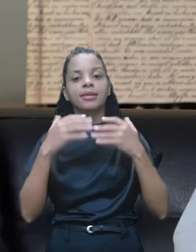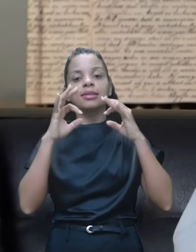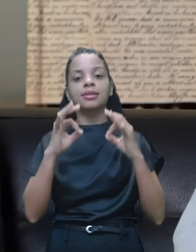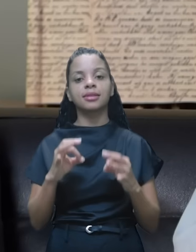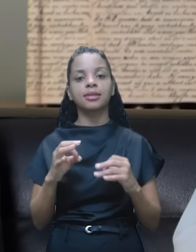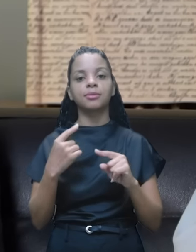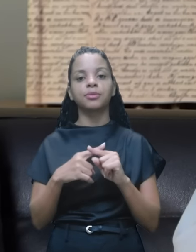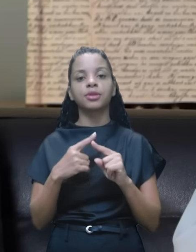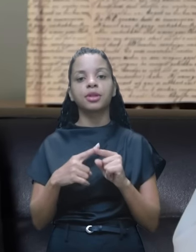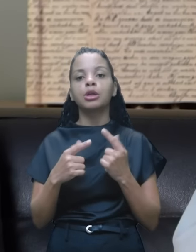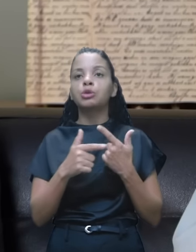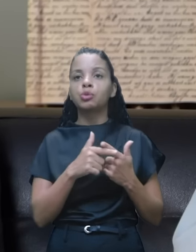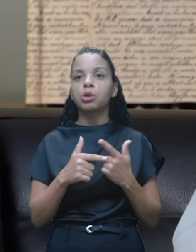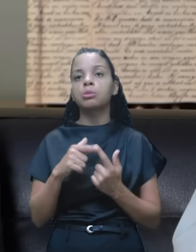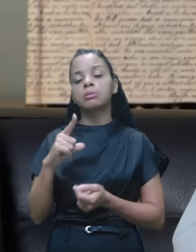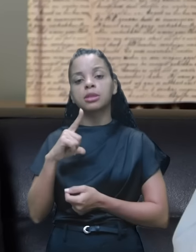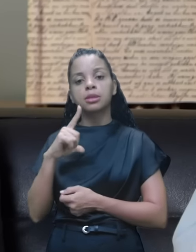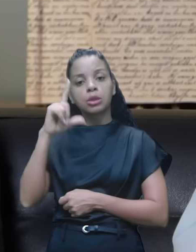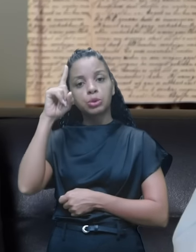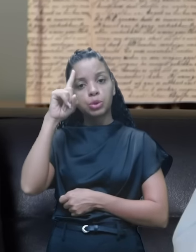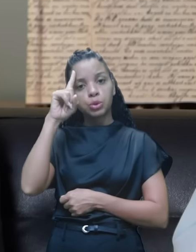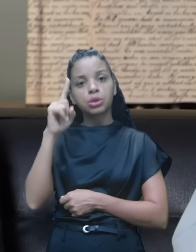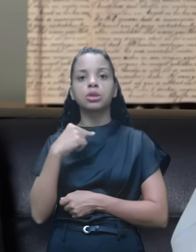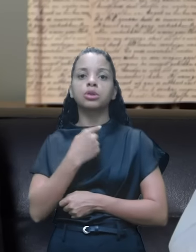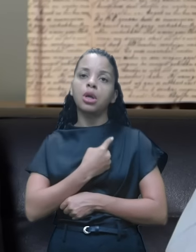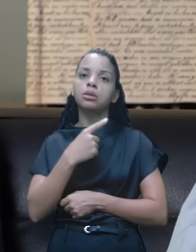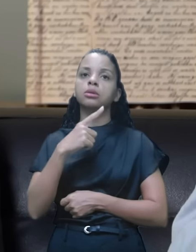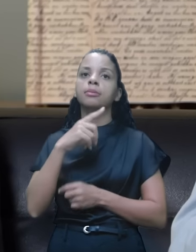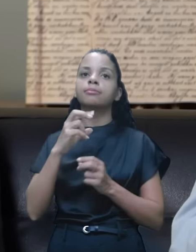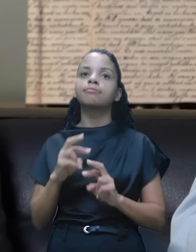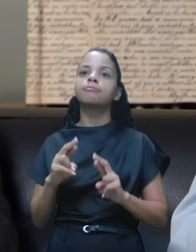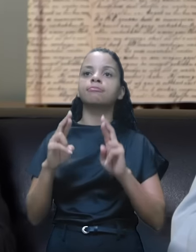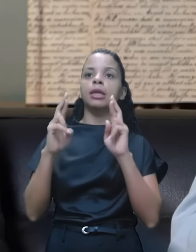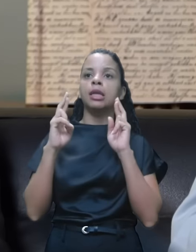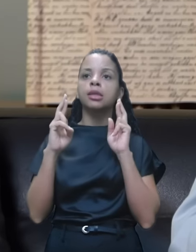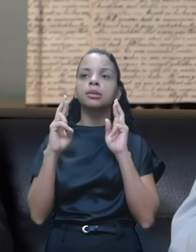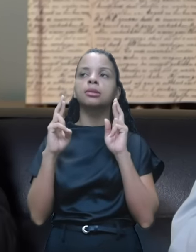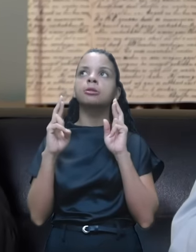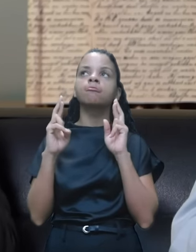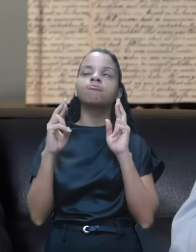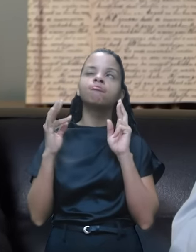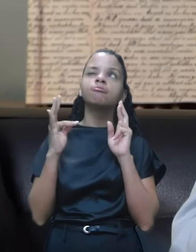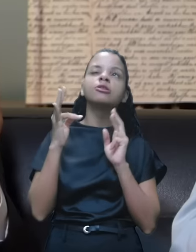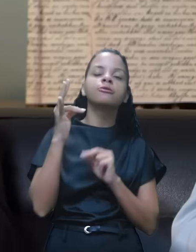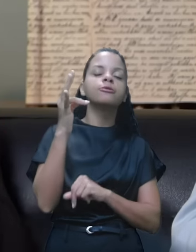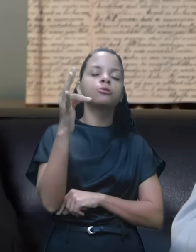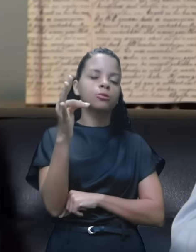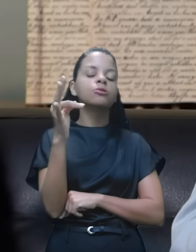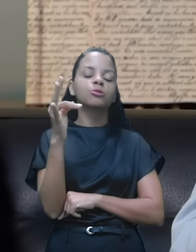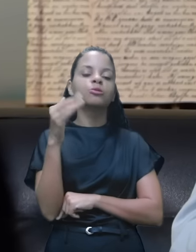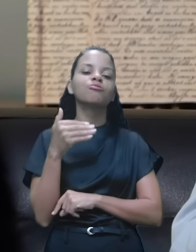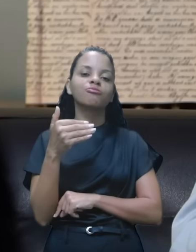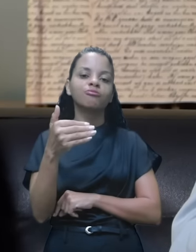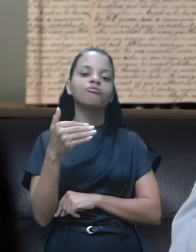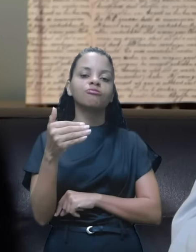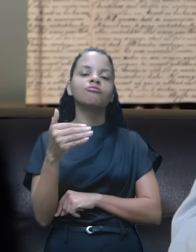mesmo nos problemas que nós passamos no dia a dia, nós temos a esperança de que um dia, em breve, esse dia